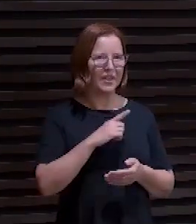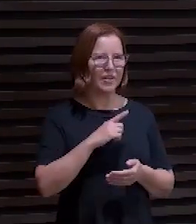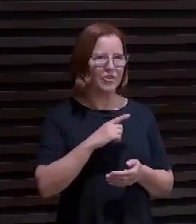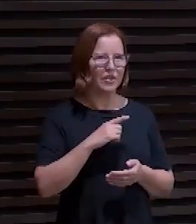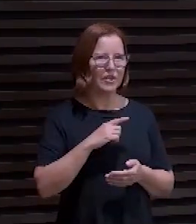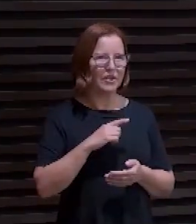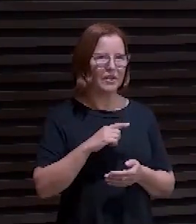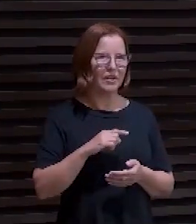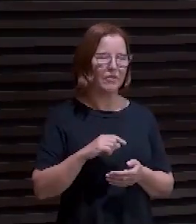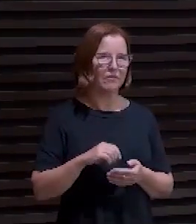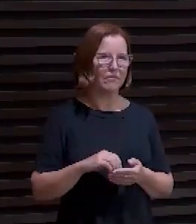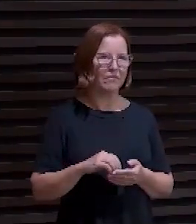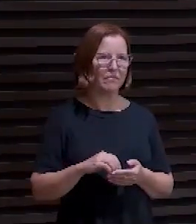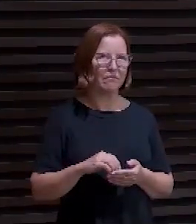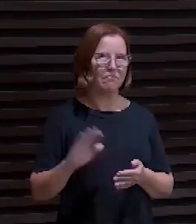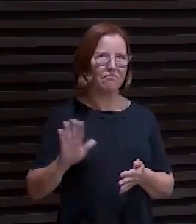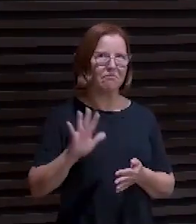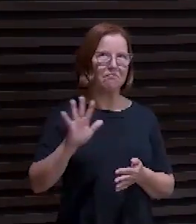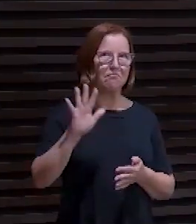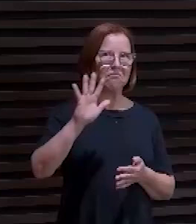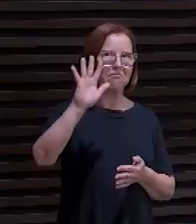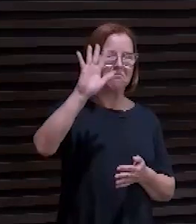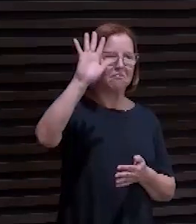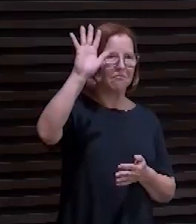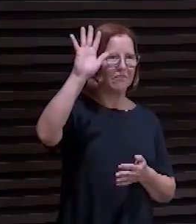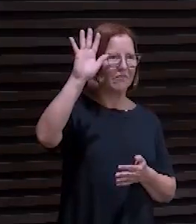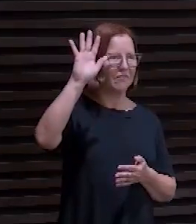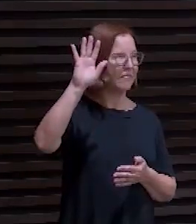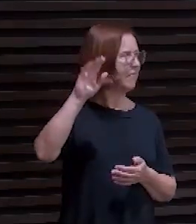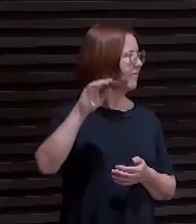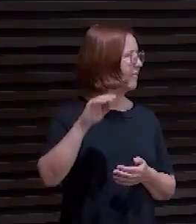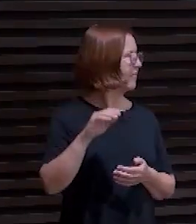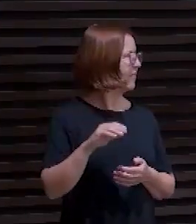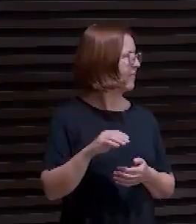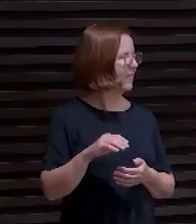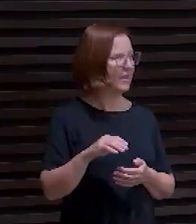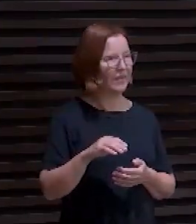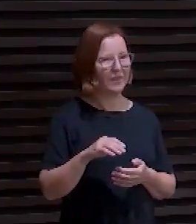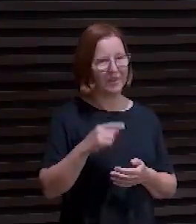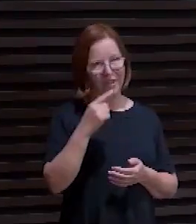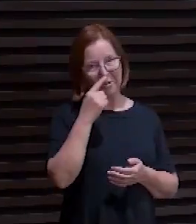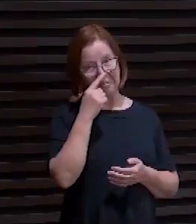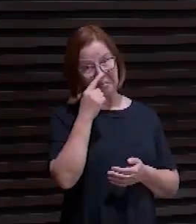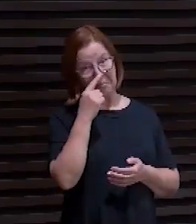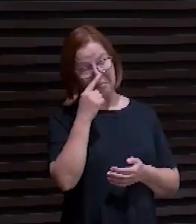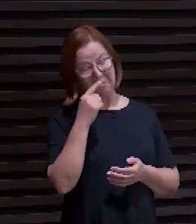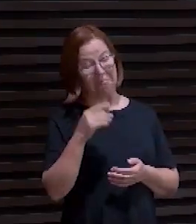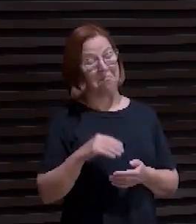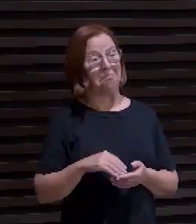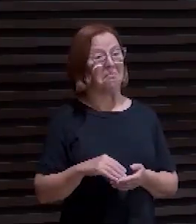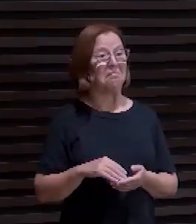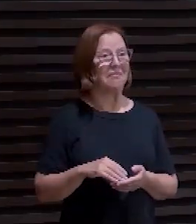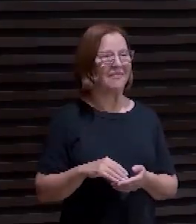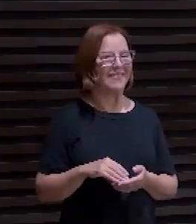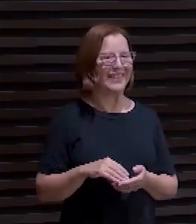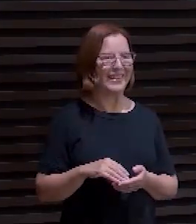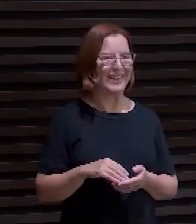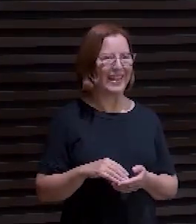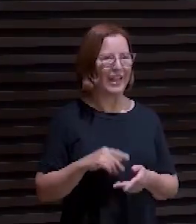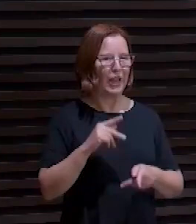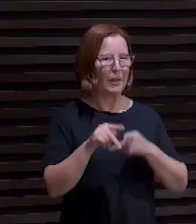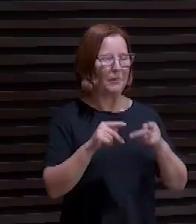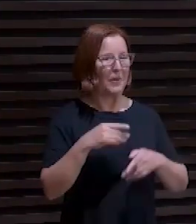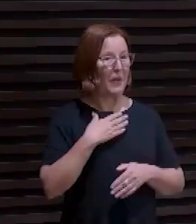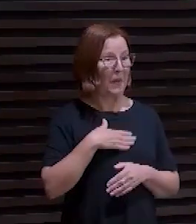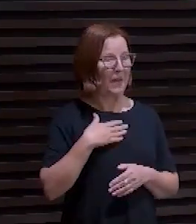do nariz. A turma gosta muito dessa coisa. E o